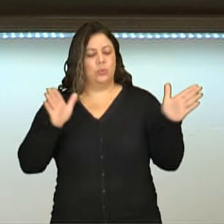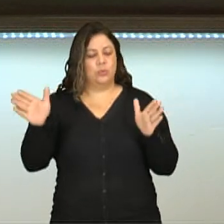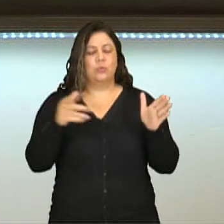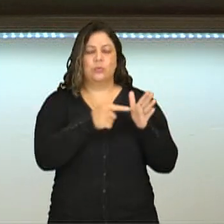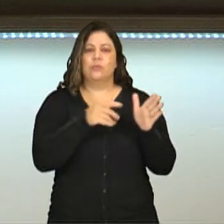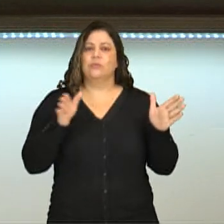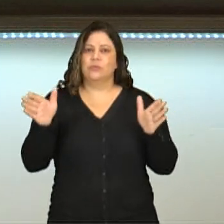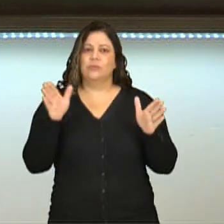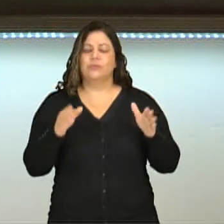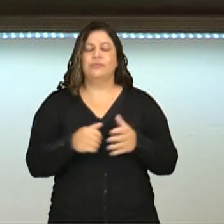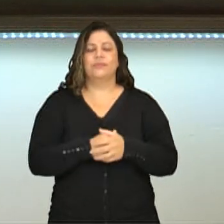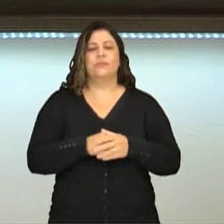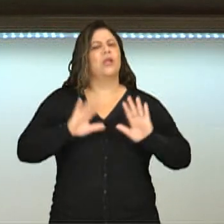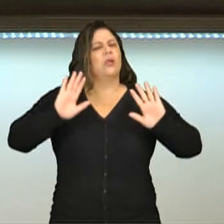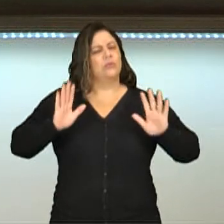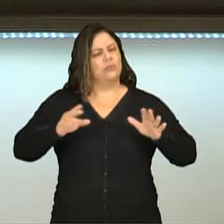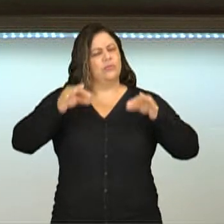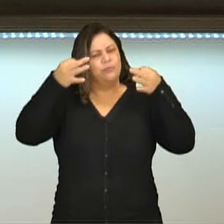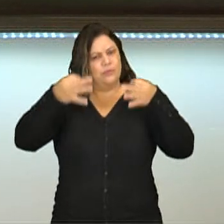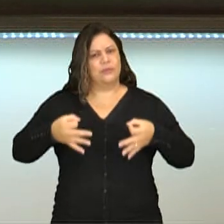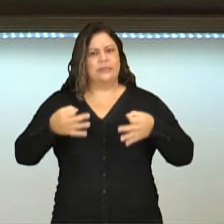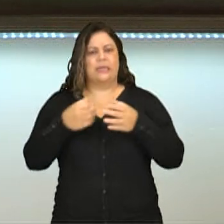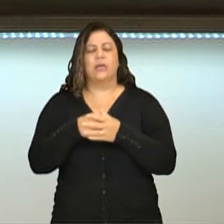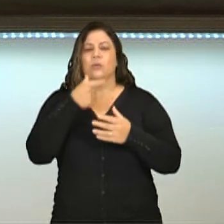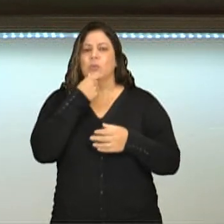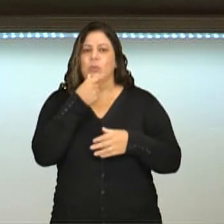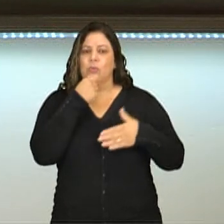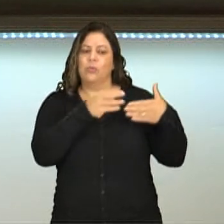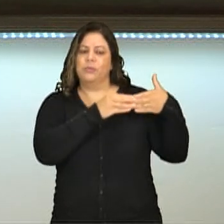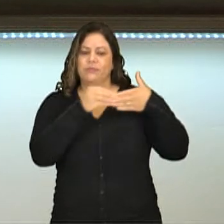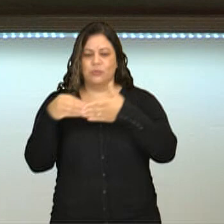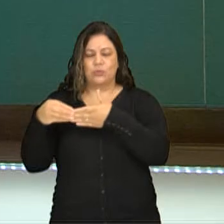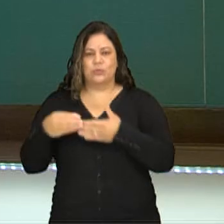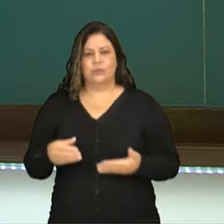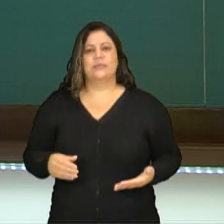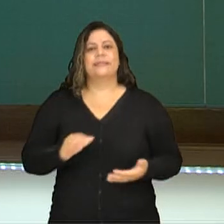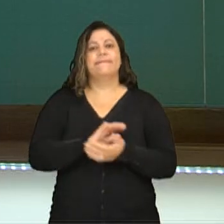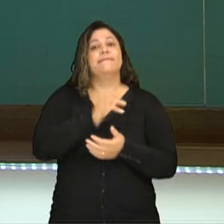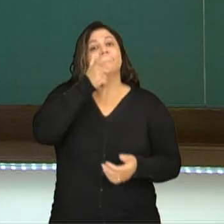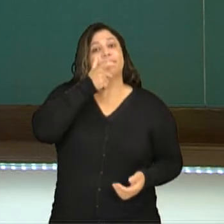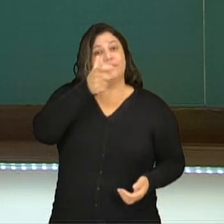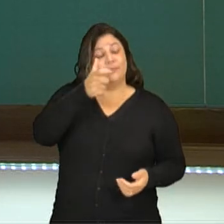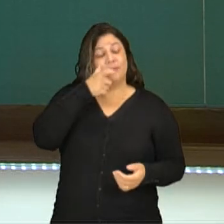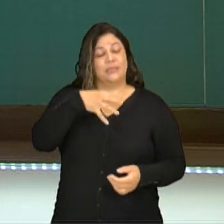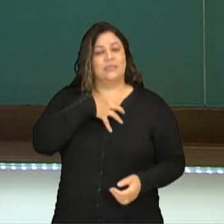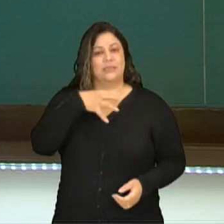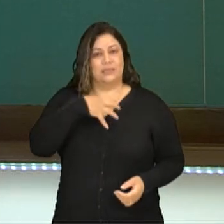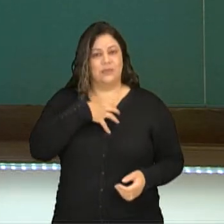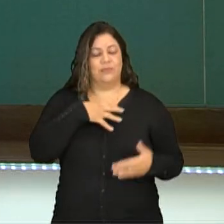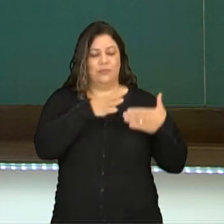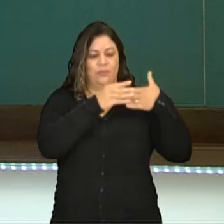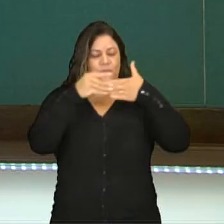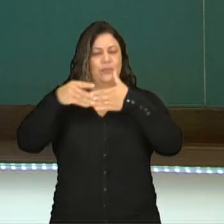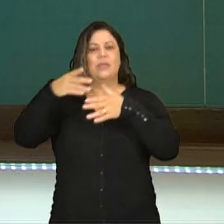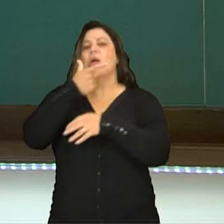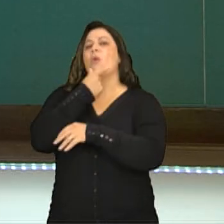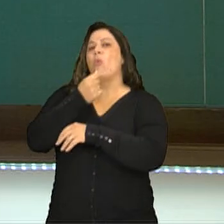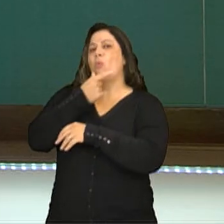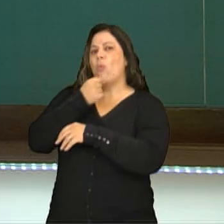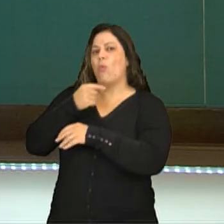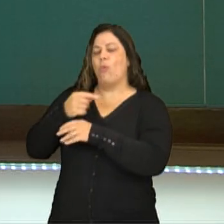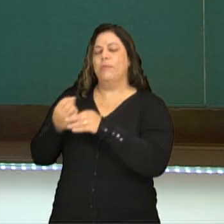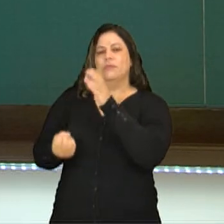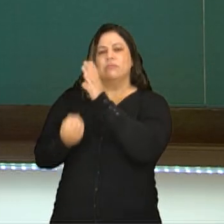ficou então estabelecido que o homem faria essa condução. O interessante é que essa forma de condução masculina vem